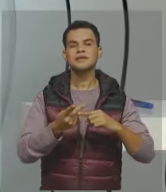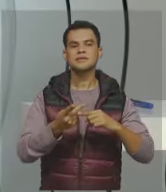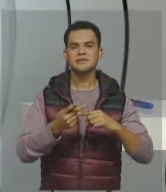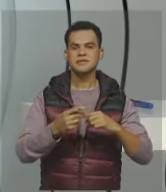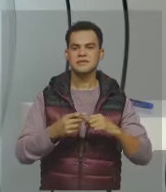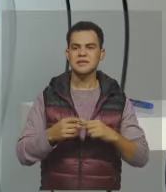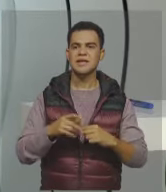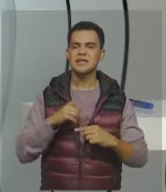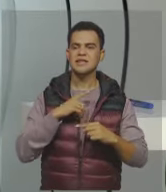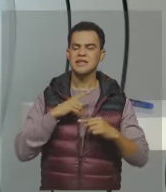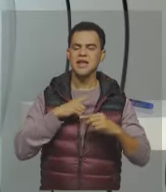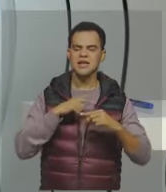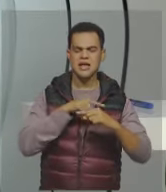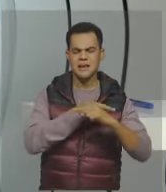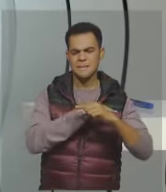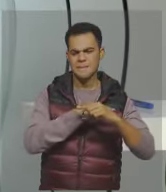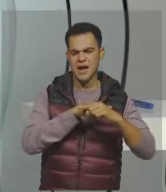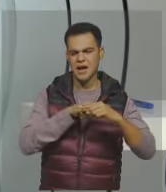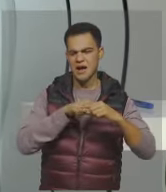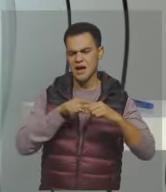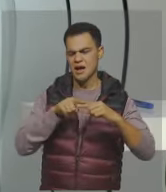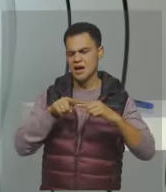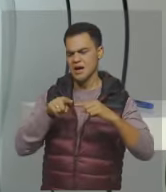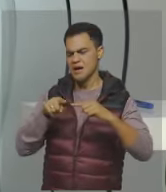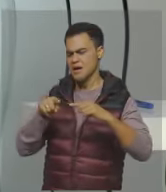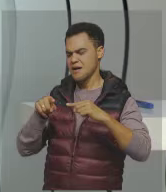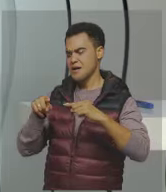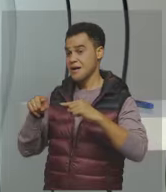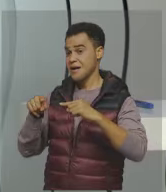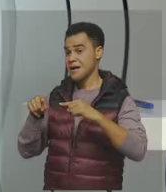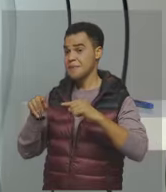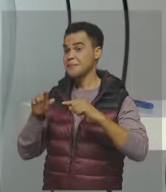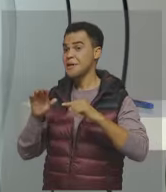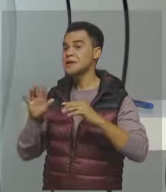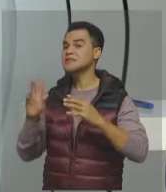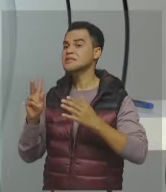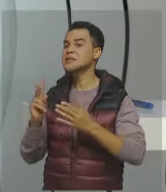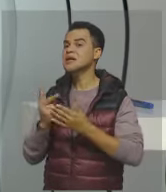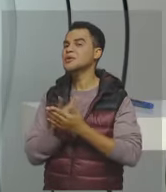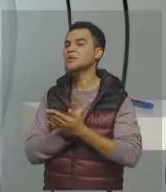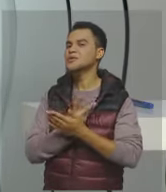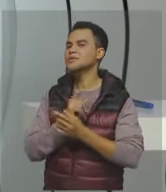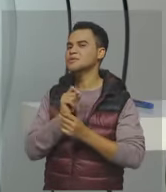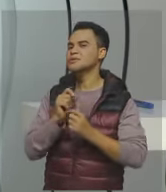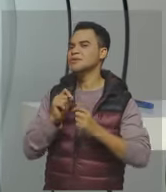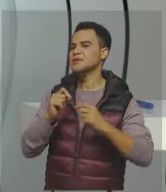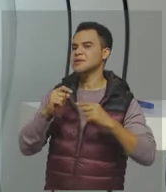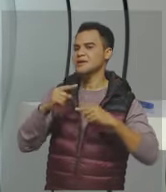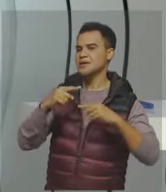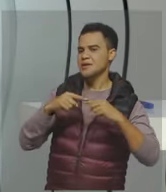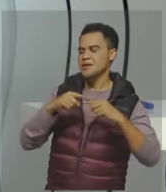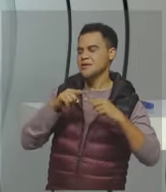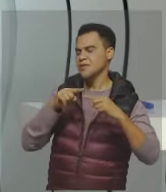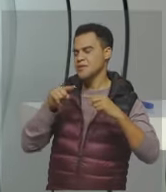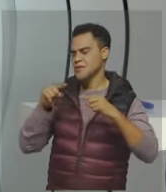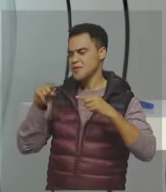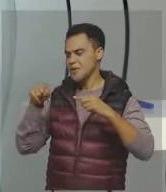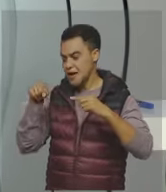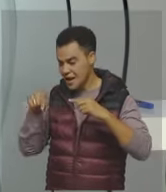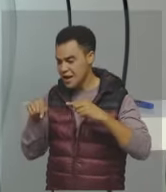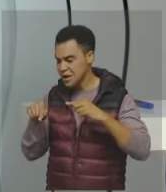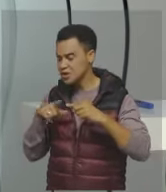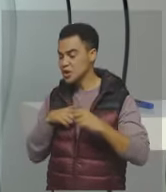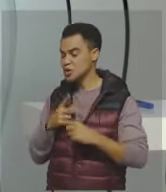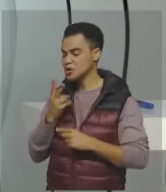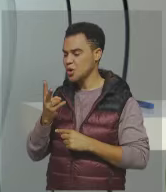aqui e vindo. Só que ao chegar nesse ponto, olha o que vai acontecer. Eu tenho dois caminhos possíveis agora. Eu posso